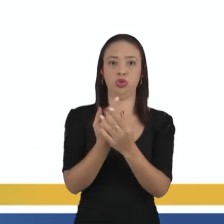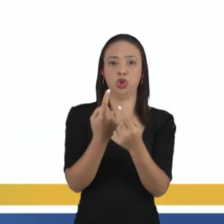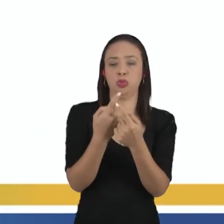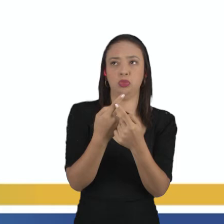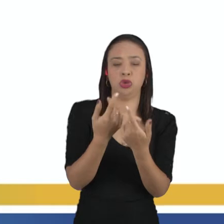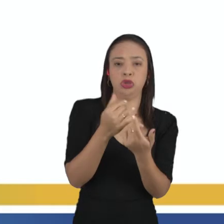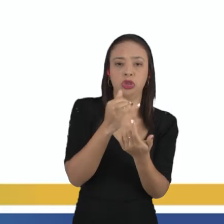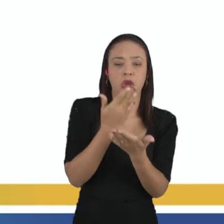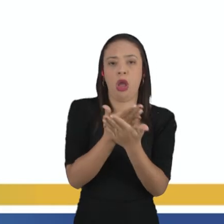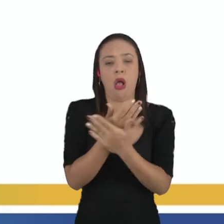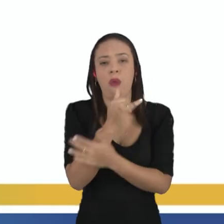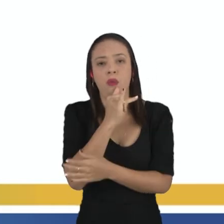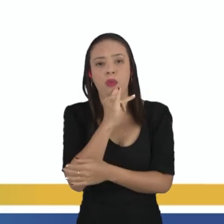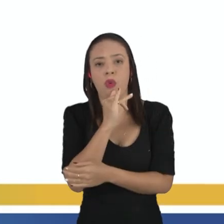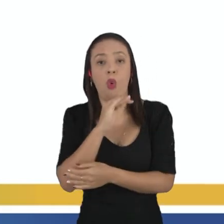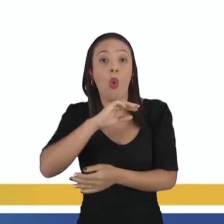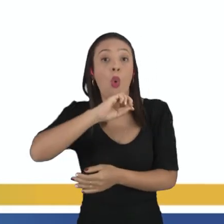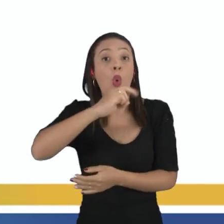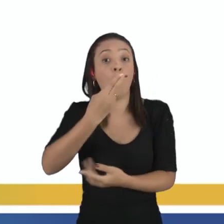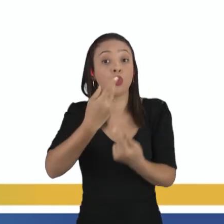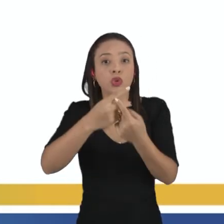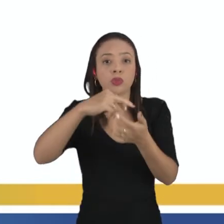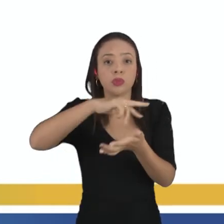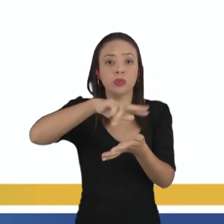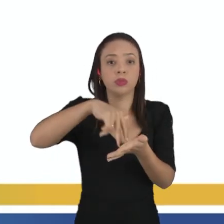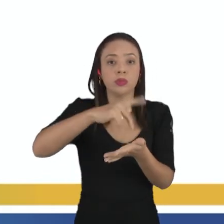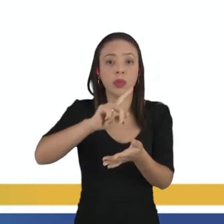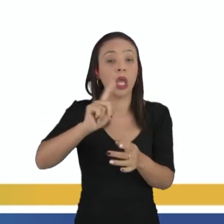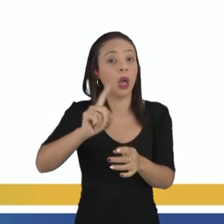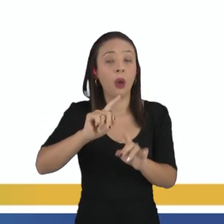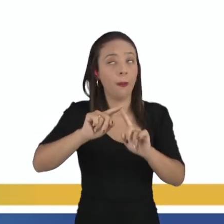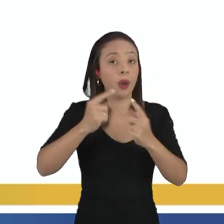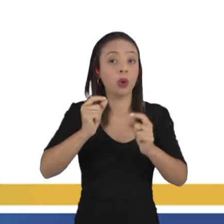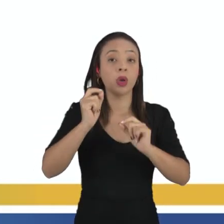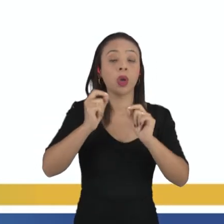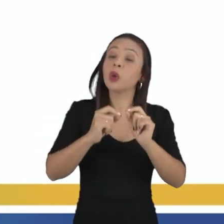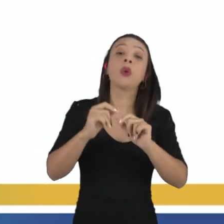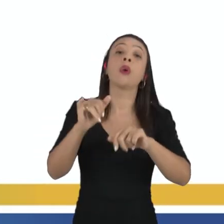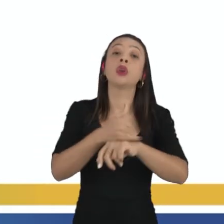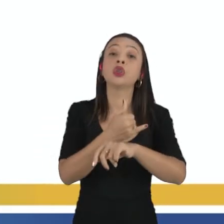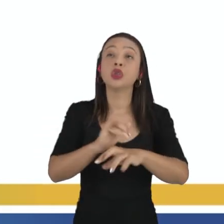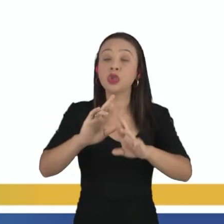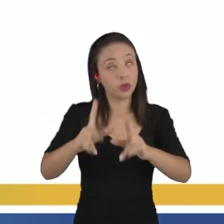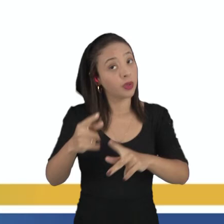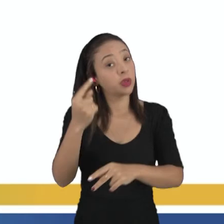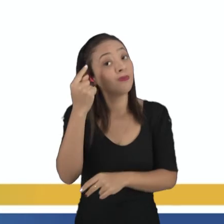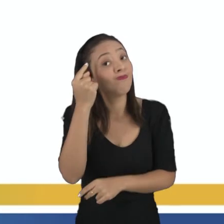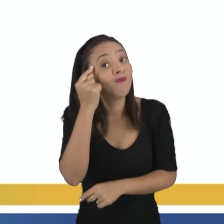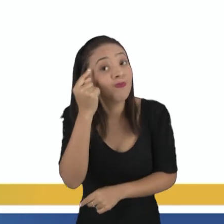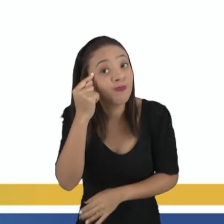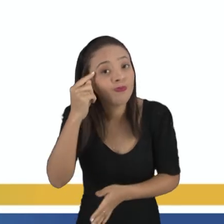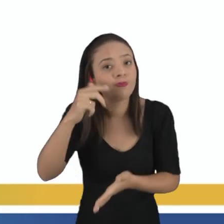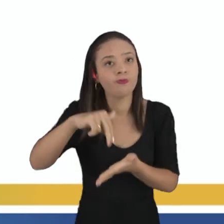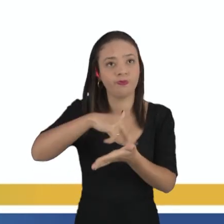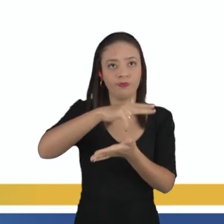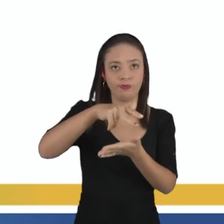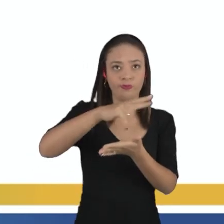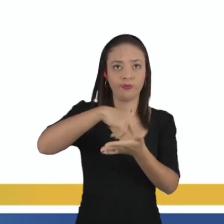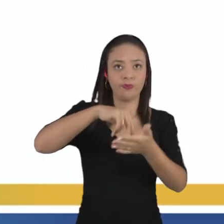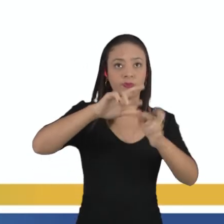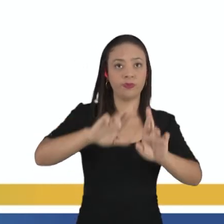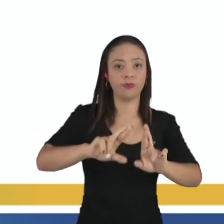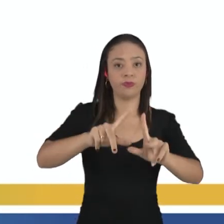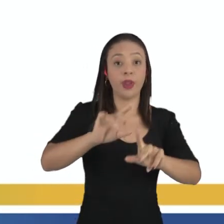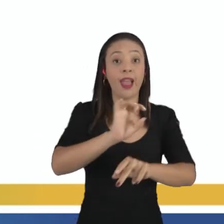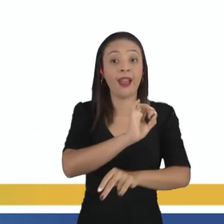aula ou dança específica, mas sim um jeito de pensar a dança. Um jeito de pensar a dança diferente a